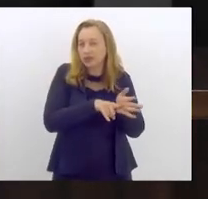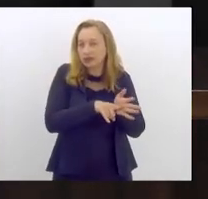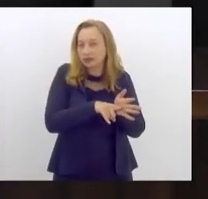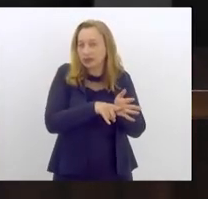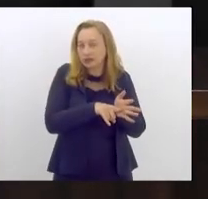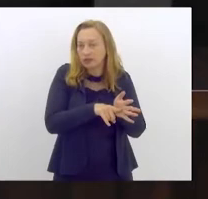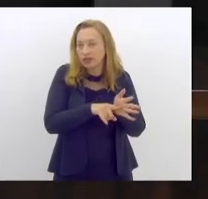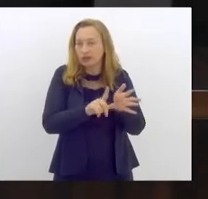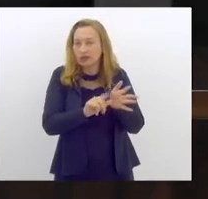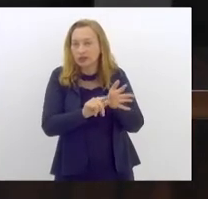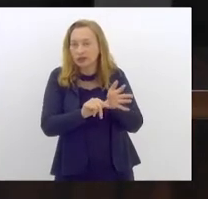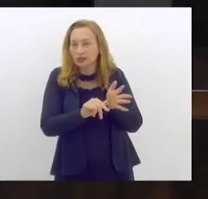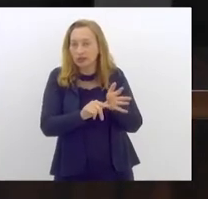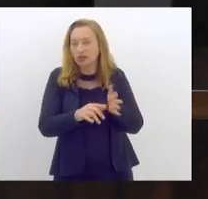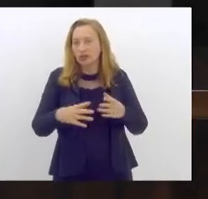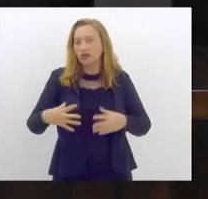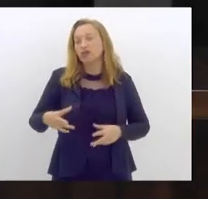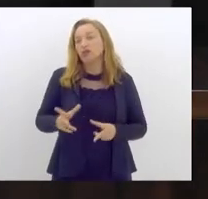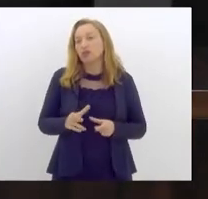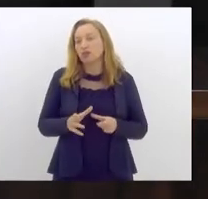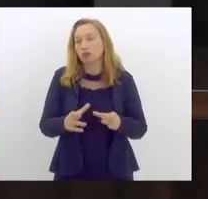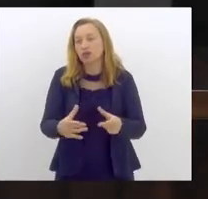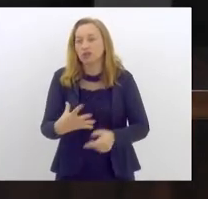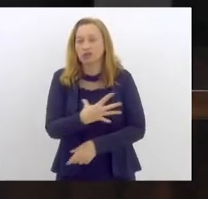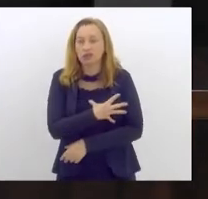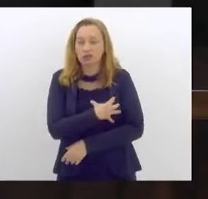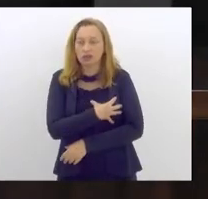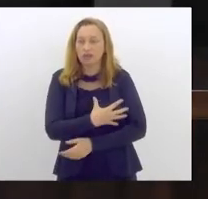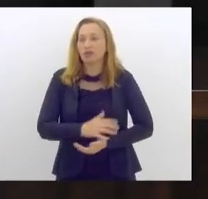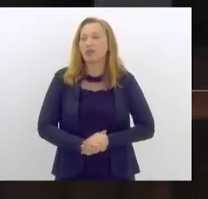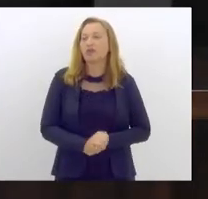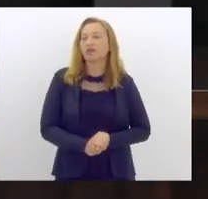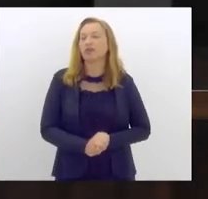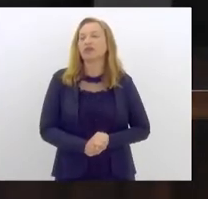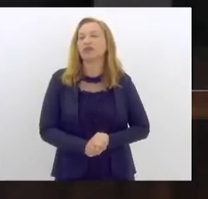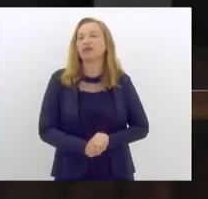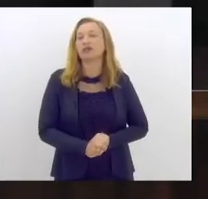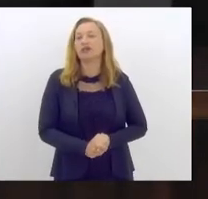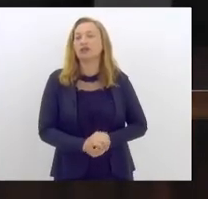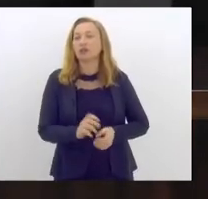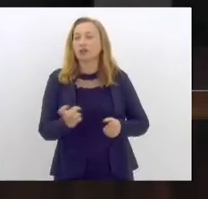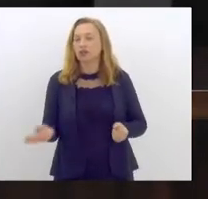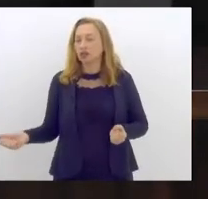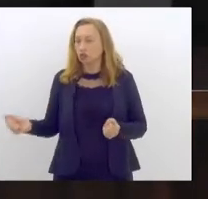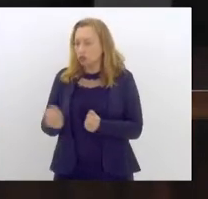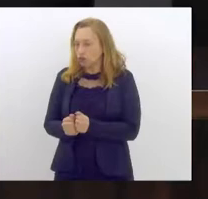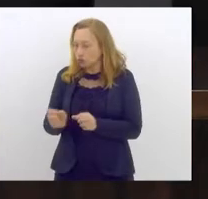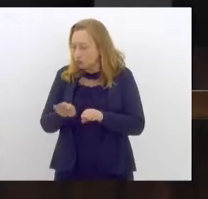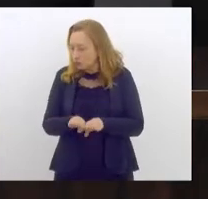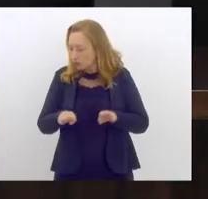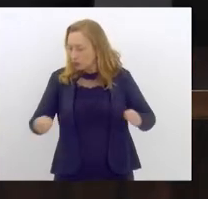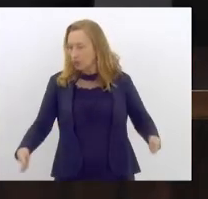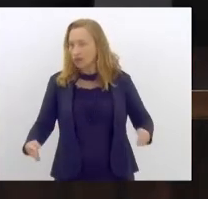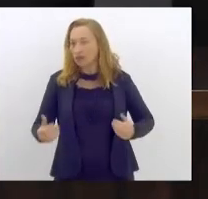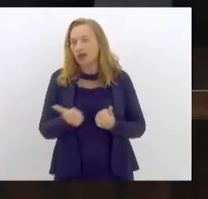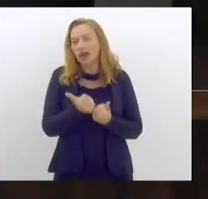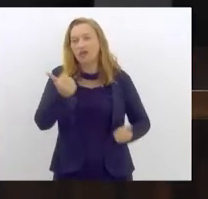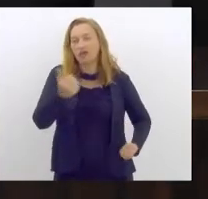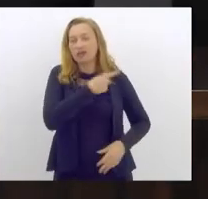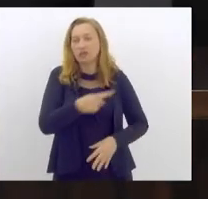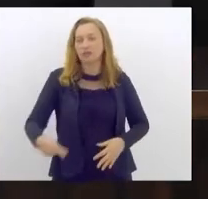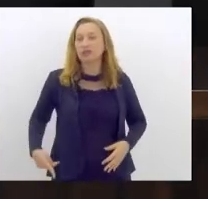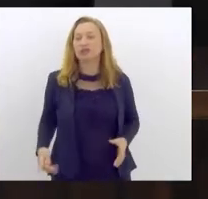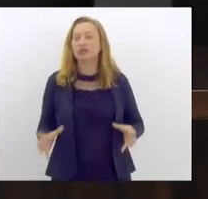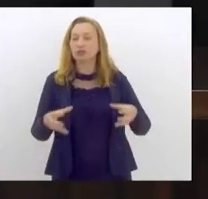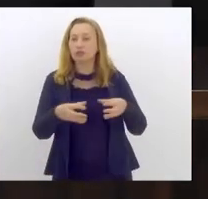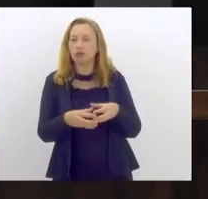do câncer de mama para compor esta mesa eu convido a vice-presidente da